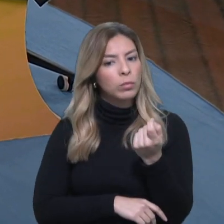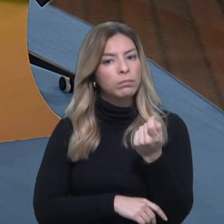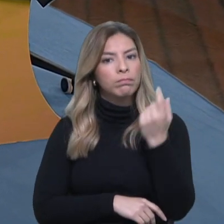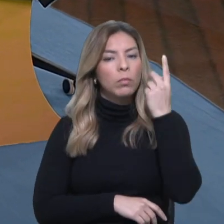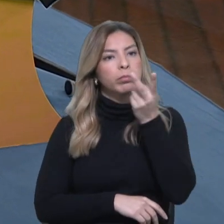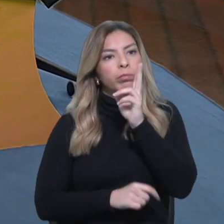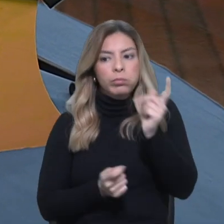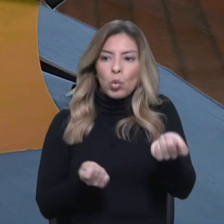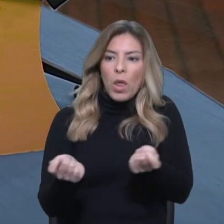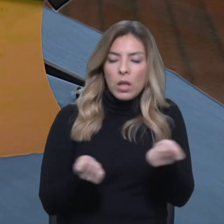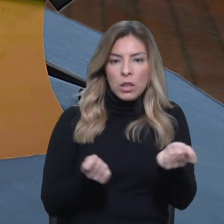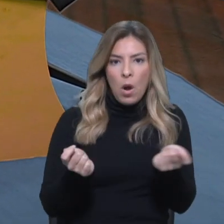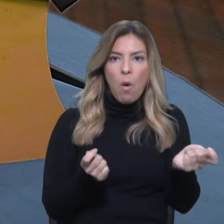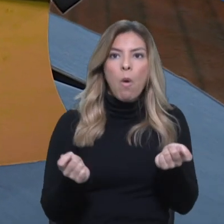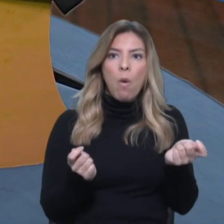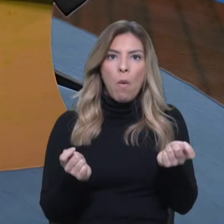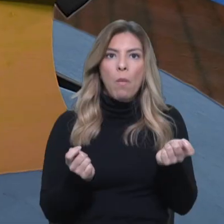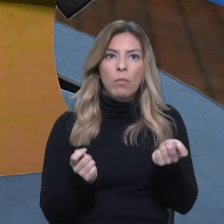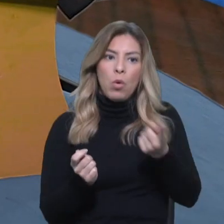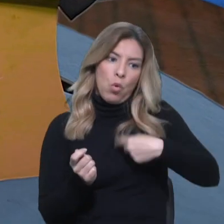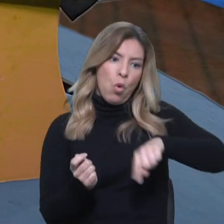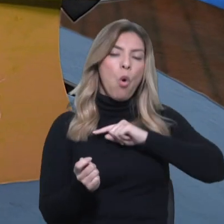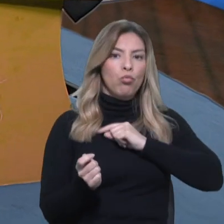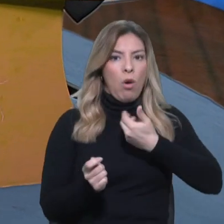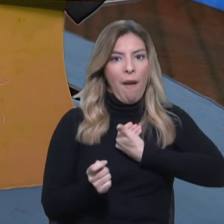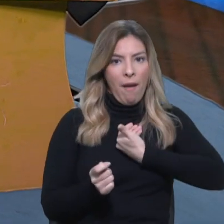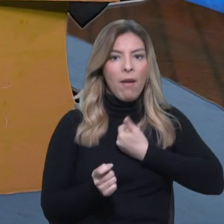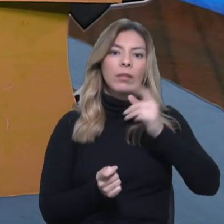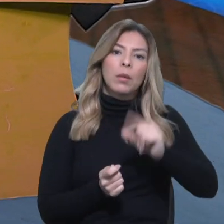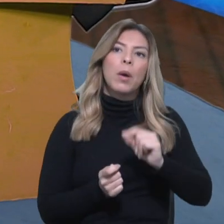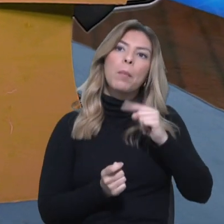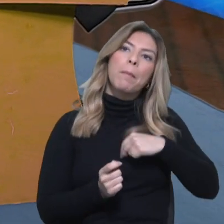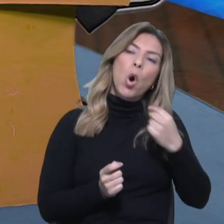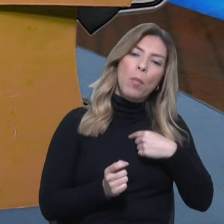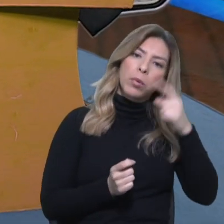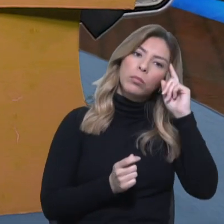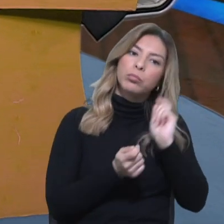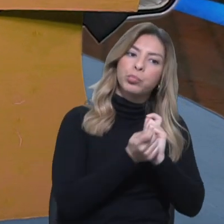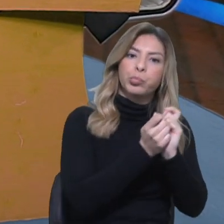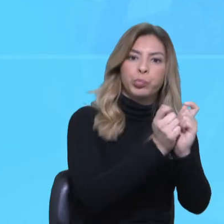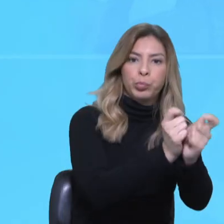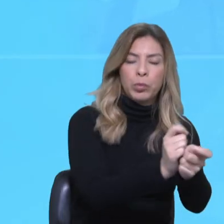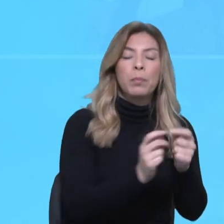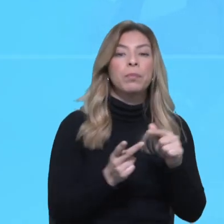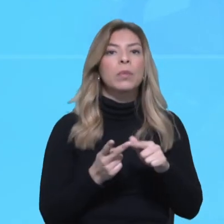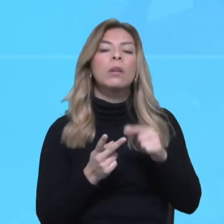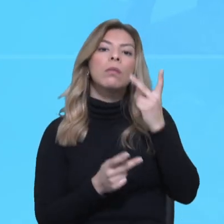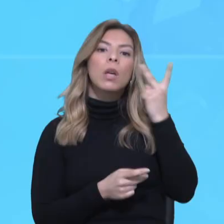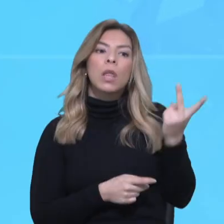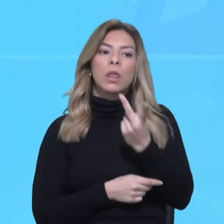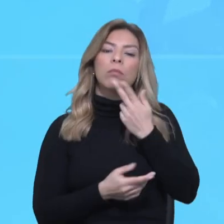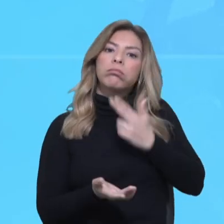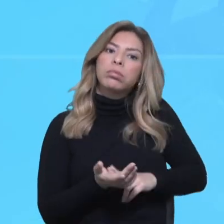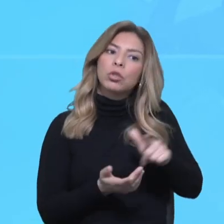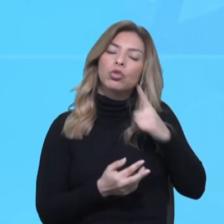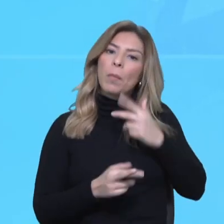coordenação entre aquilo que se espera de nós e aquilo que é a nossa própria vocação. E viver a esperança significa ter a certeza de